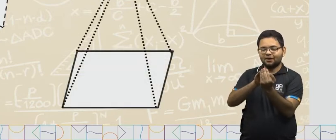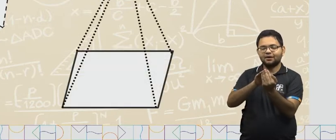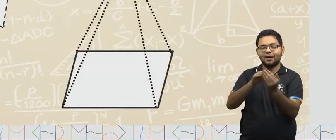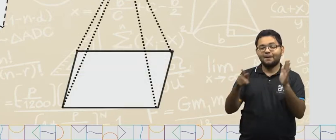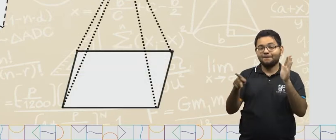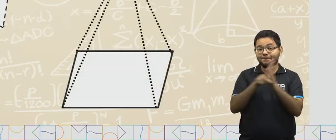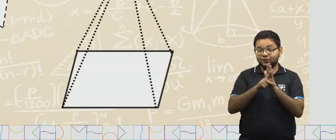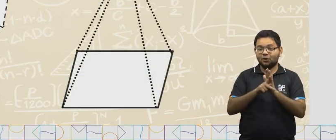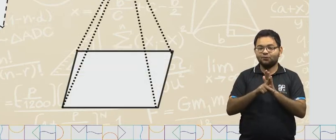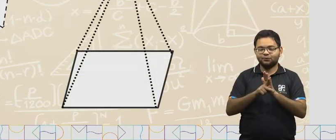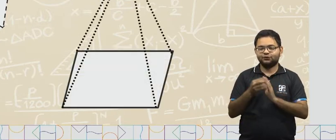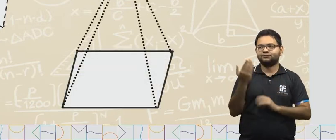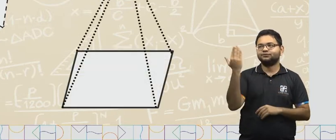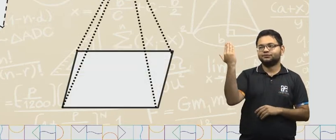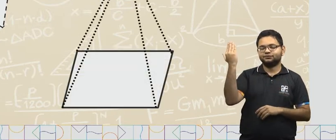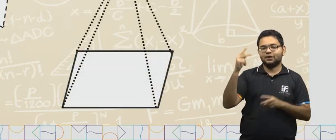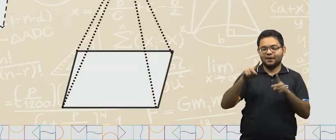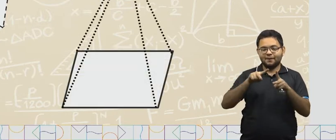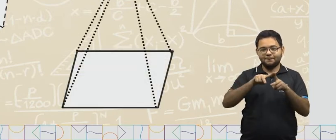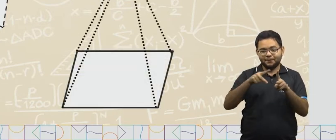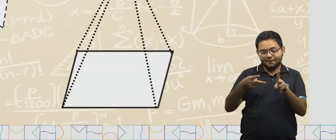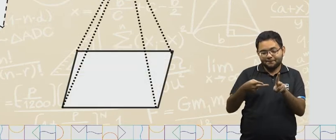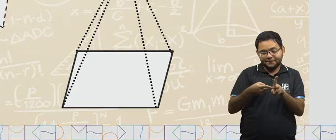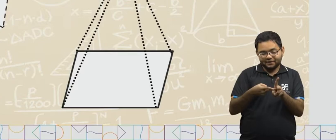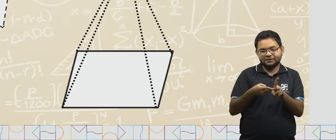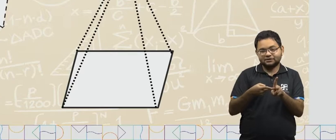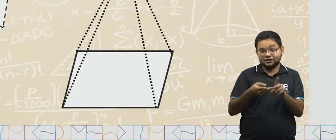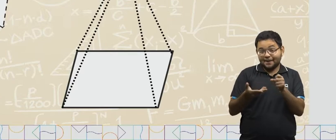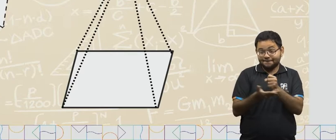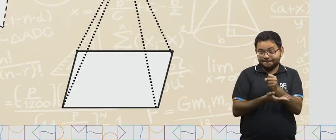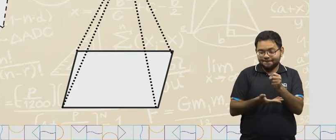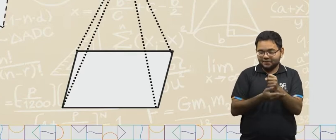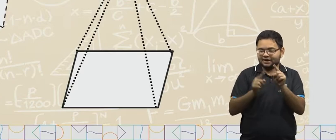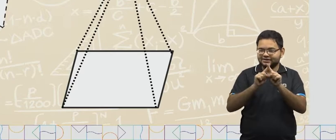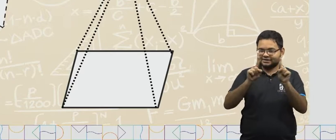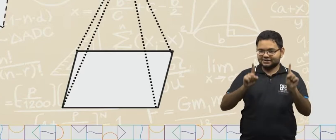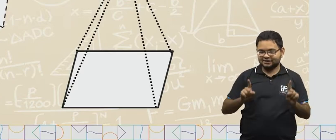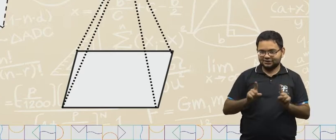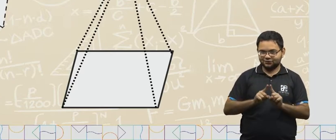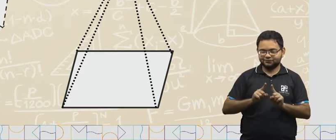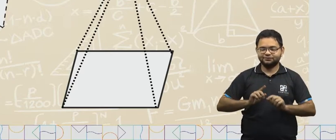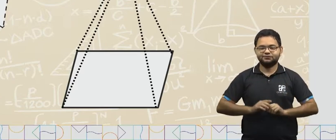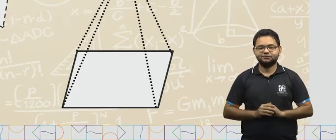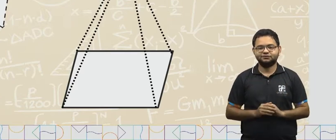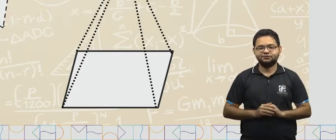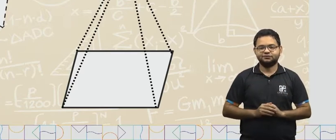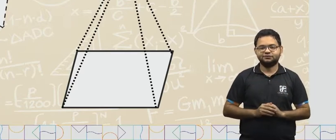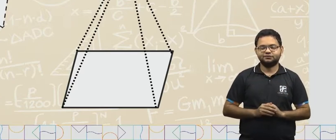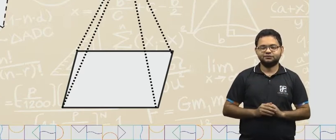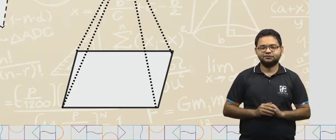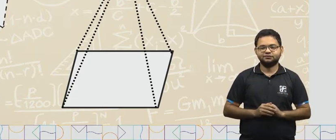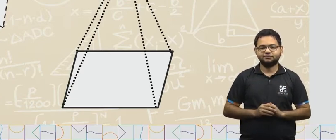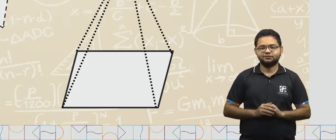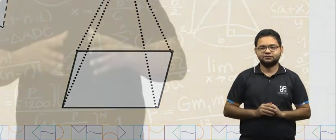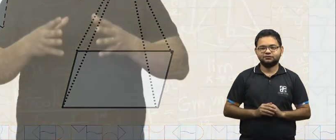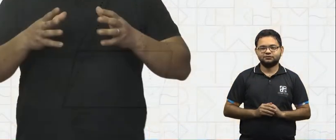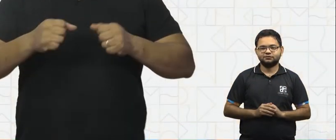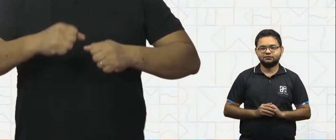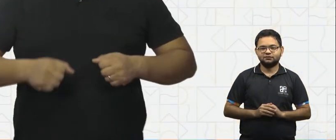a pirâmide de base. Se você disse quadrangular, meus parabéns, está correto. Muito